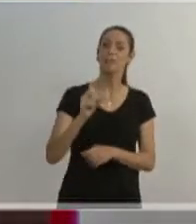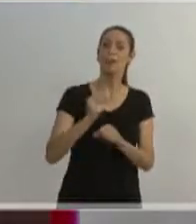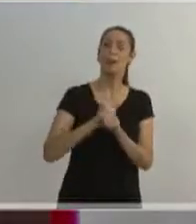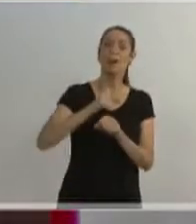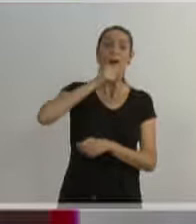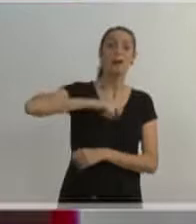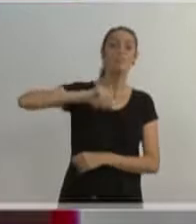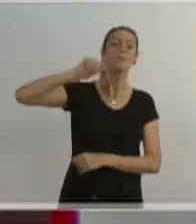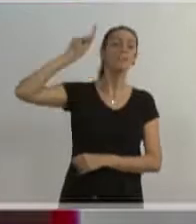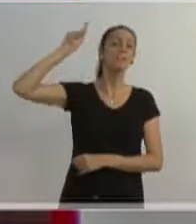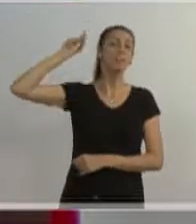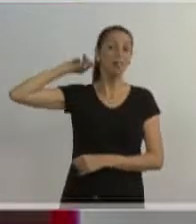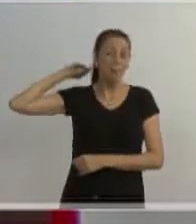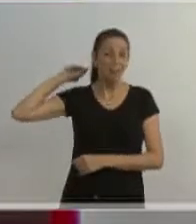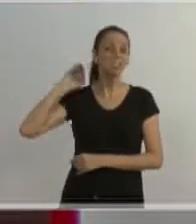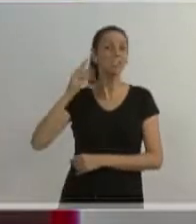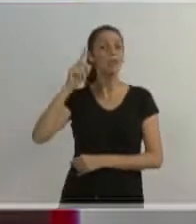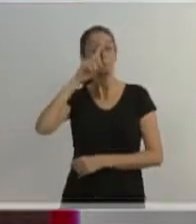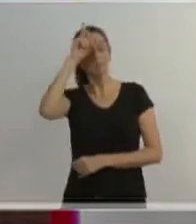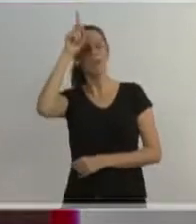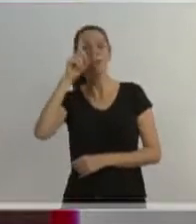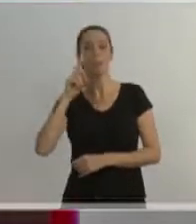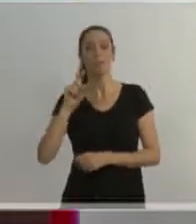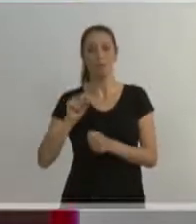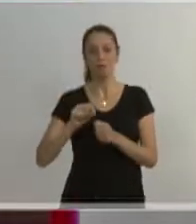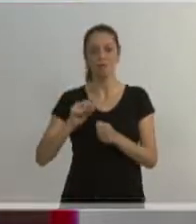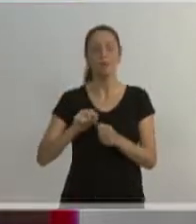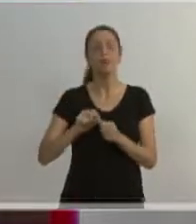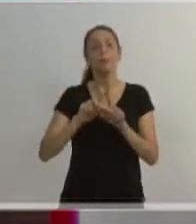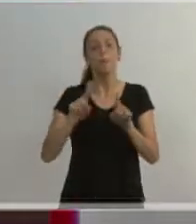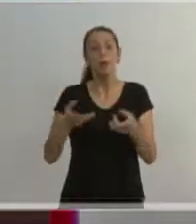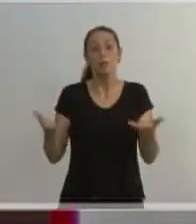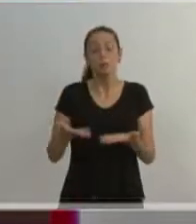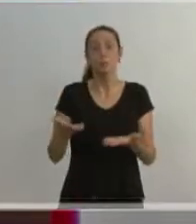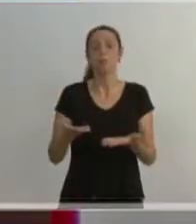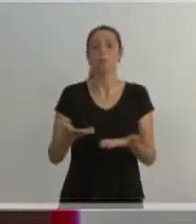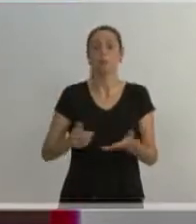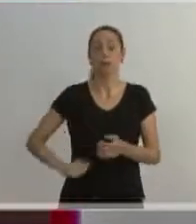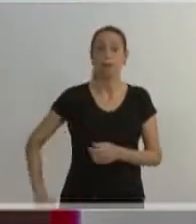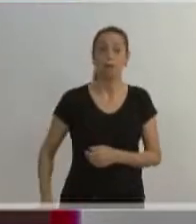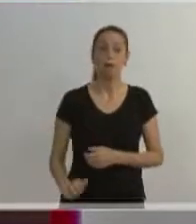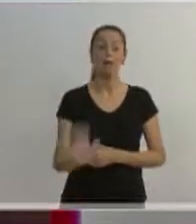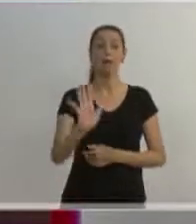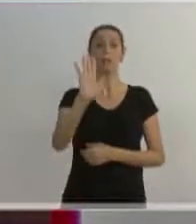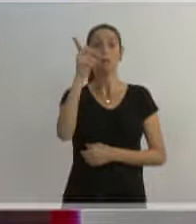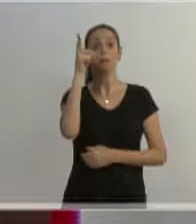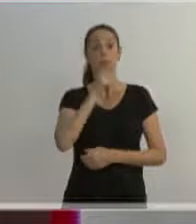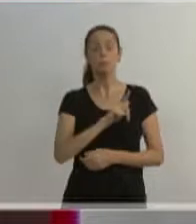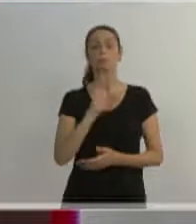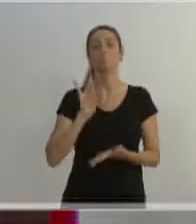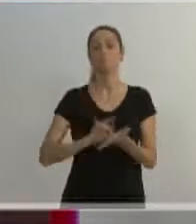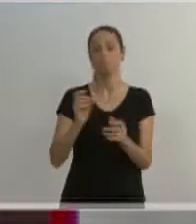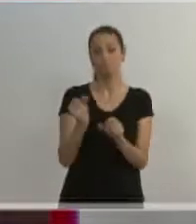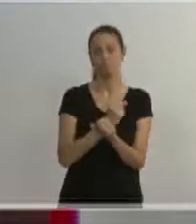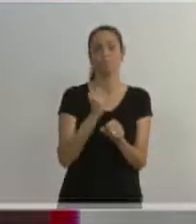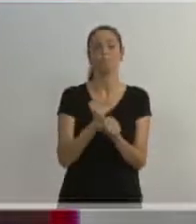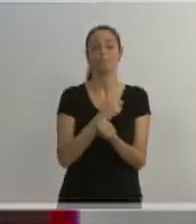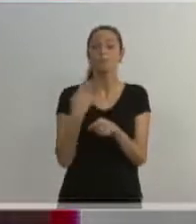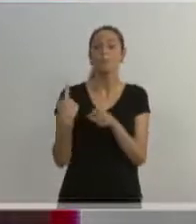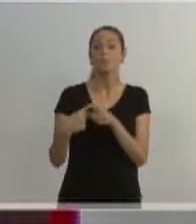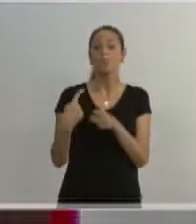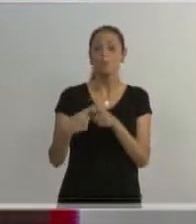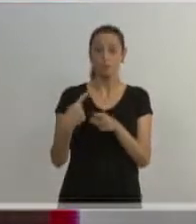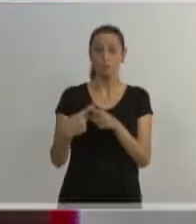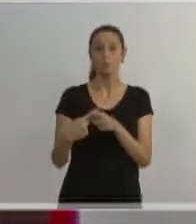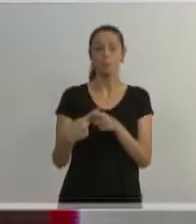e que hoje tem um custo extremamente elevado para se viabilizarem porque muitas